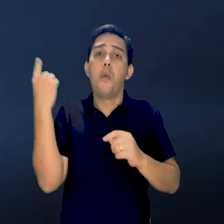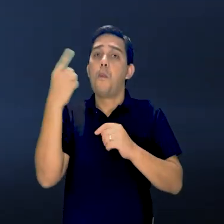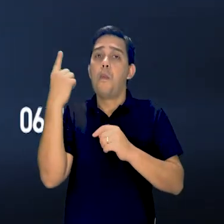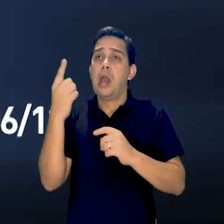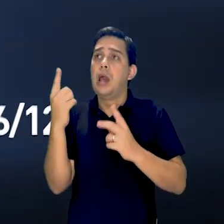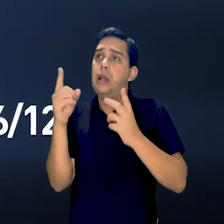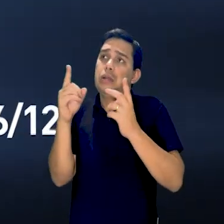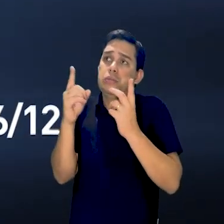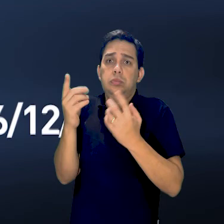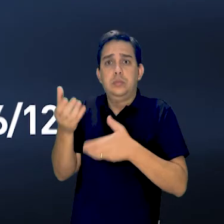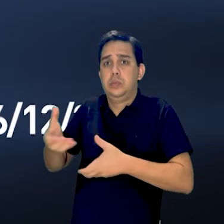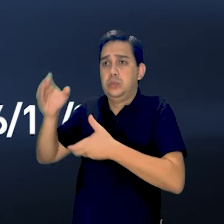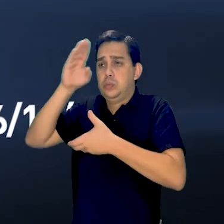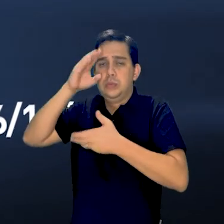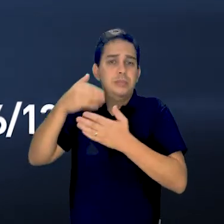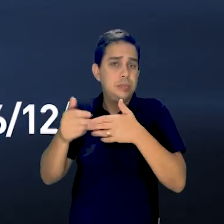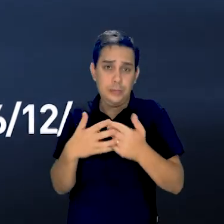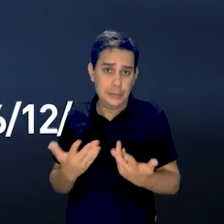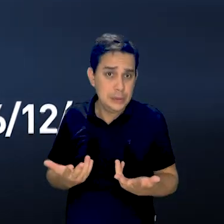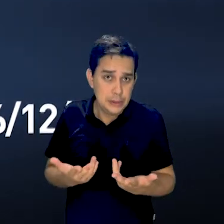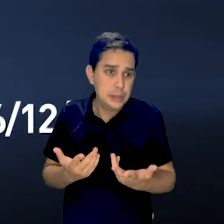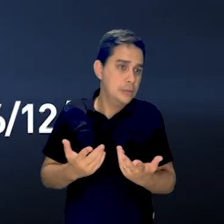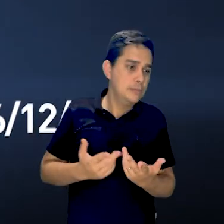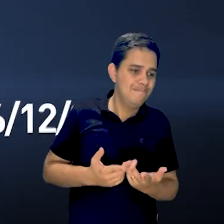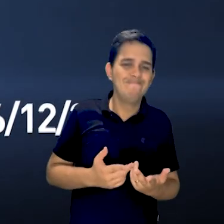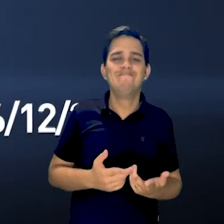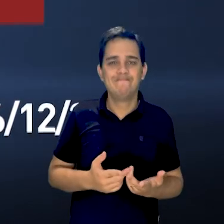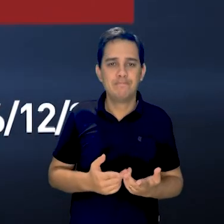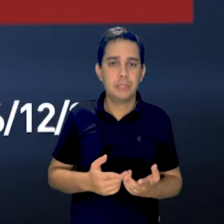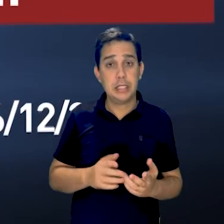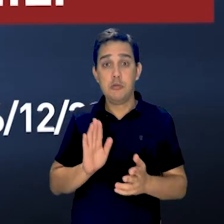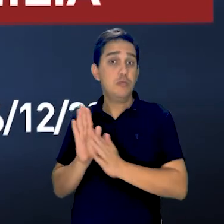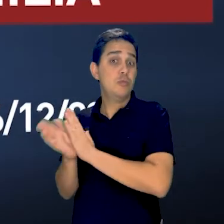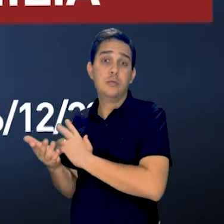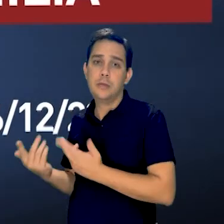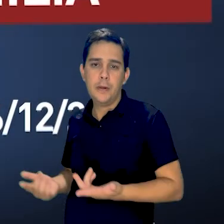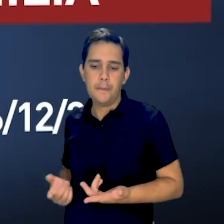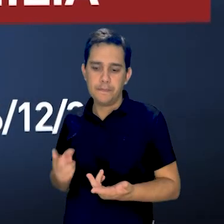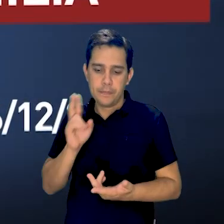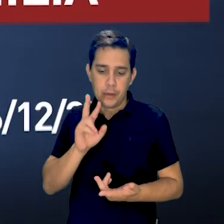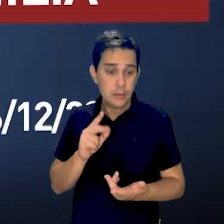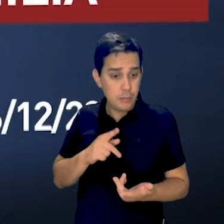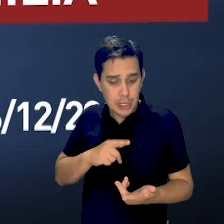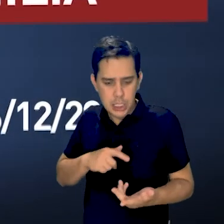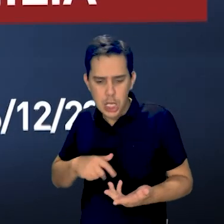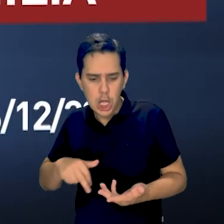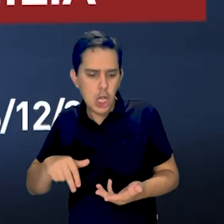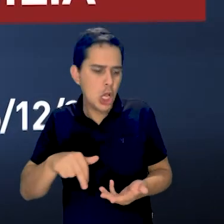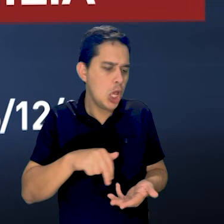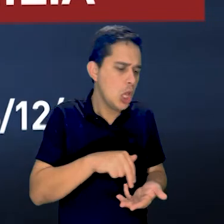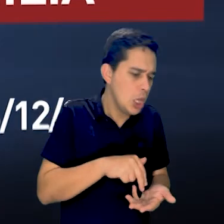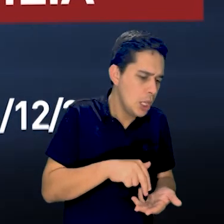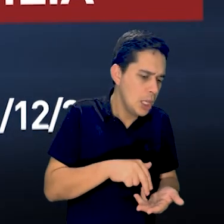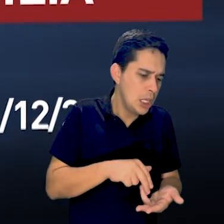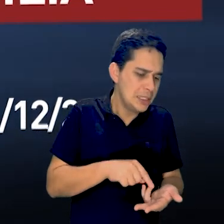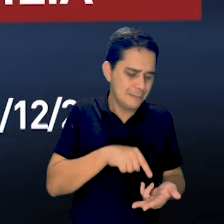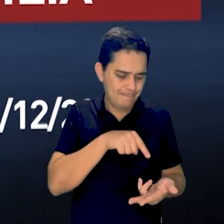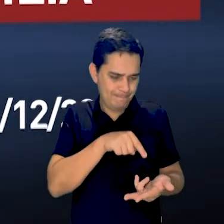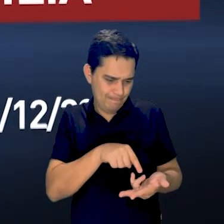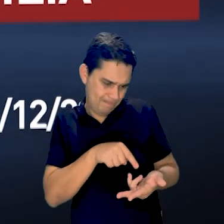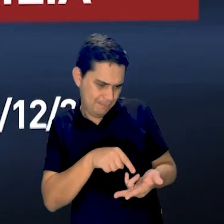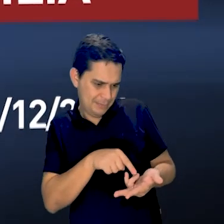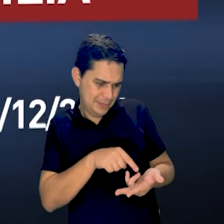não foi possível, o ciclista veio a óbito, então ele, não fugindo do local, ele deixa de